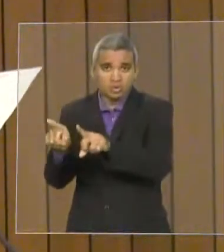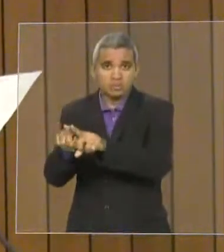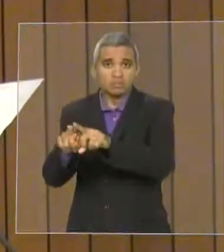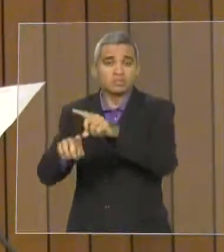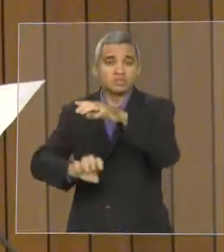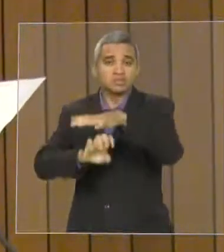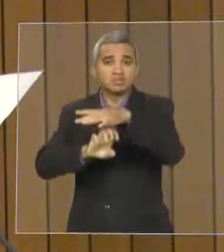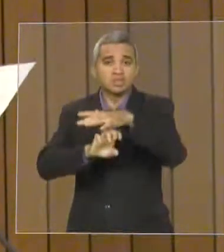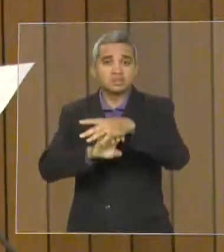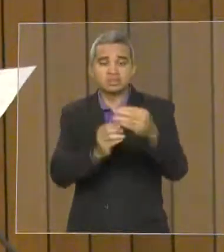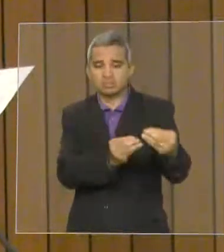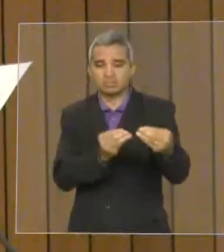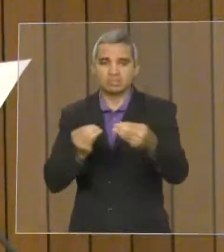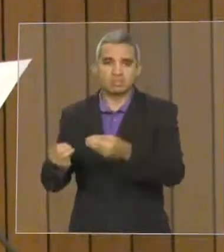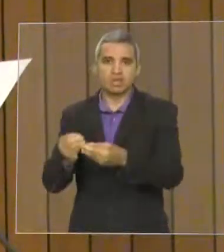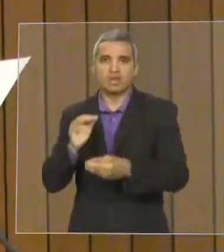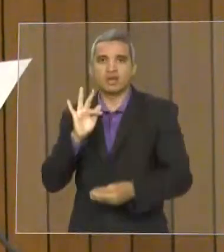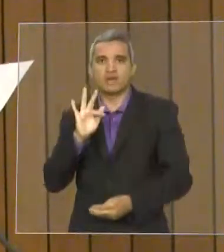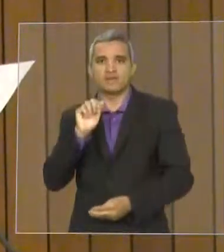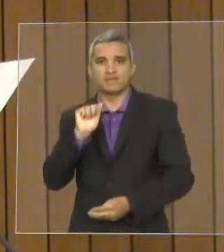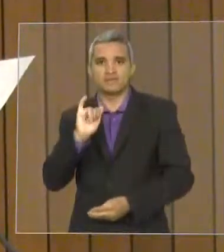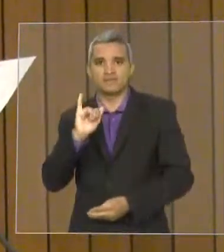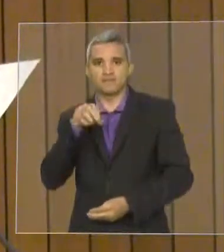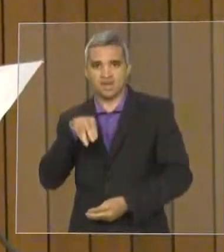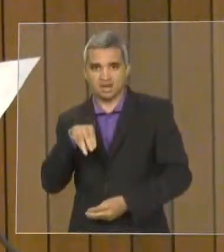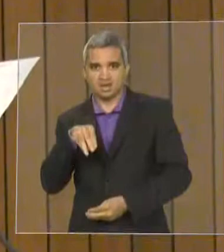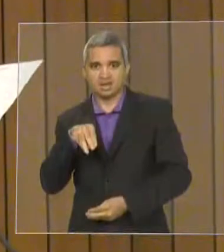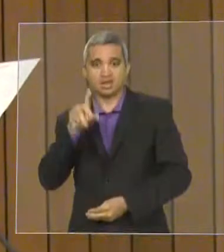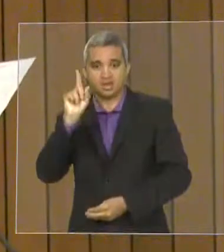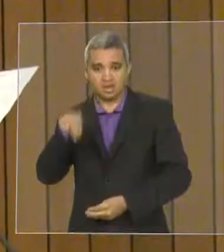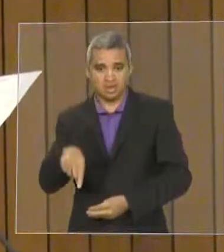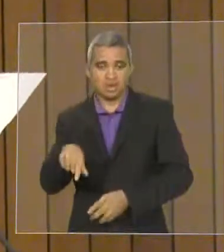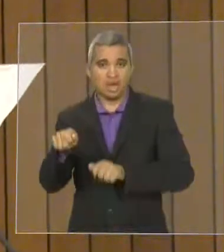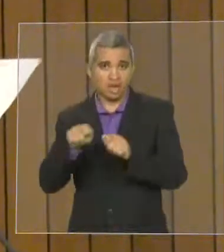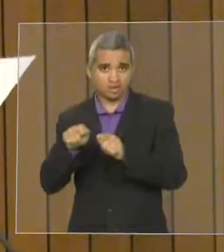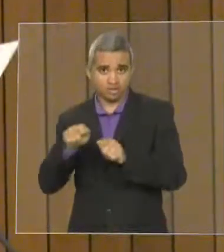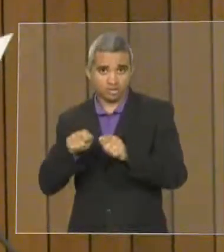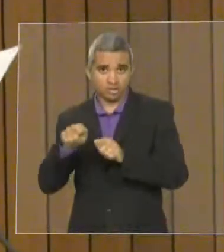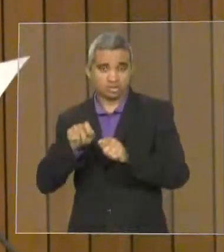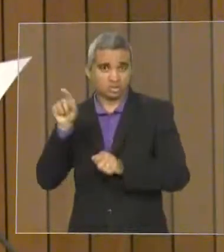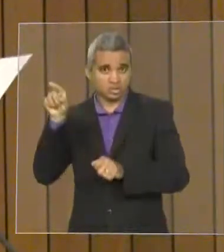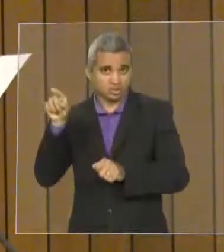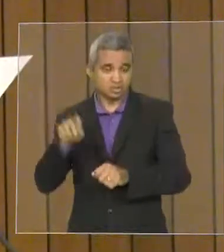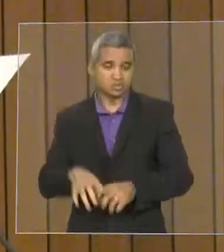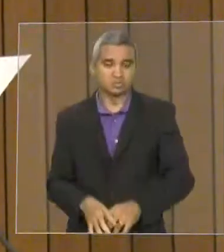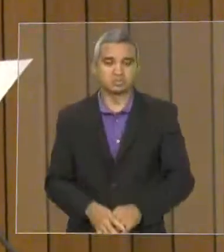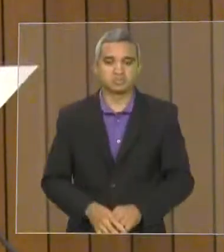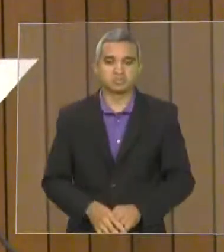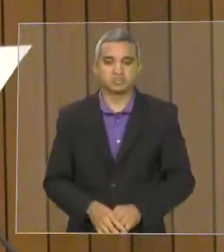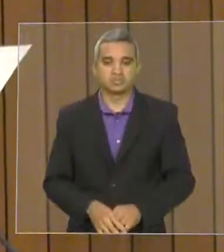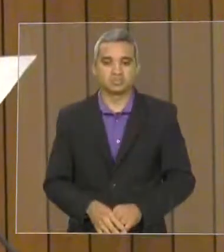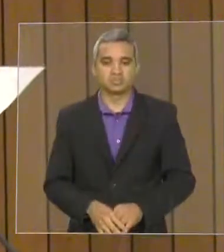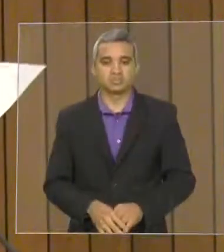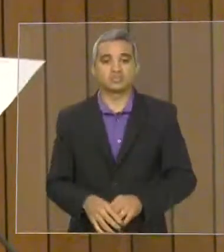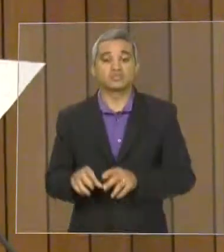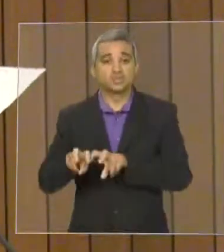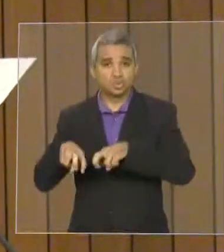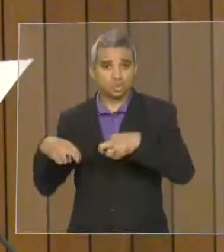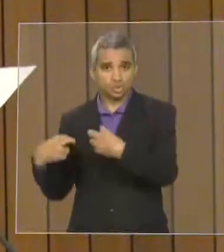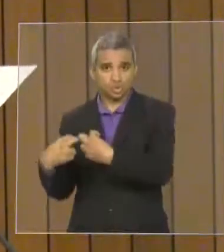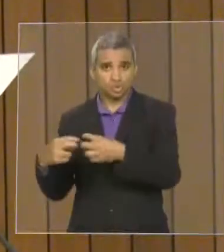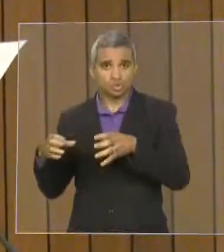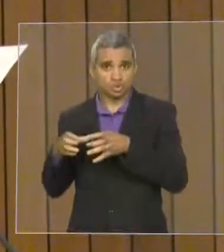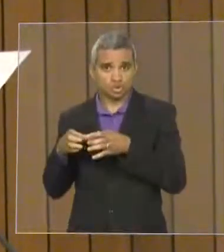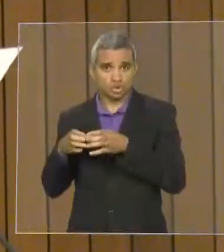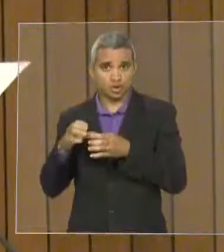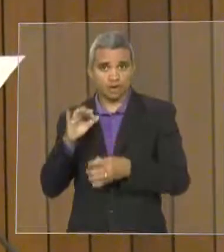ao FAIM, que é administrado pela Companhia de Desenvolvimento da Paraíba. E aí vem, o Conselho Deliberativo do